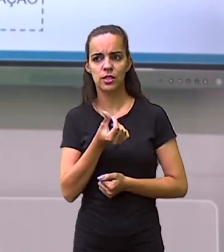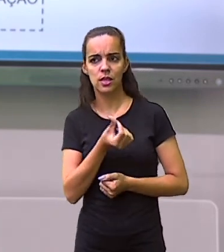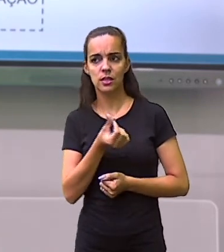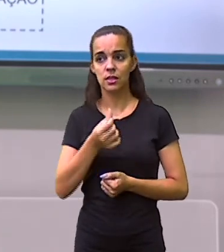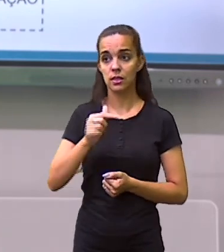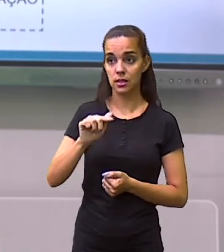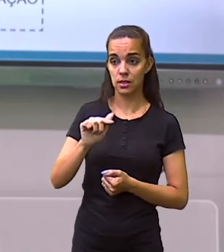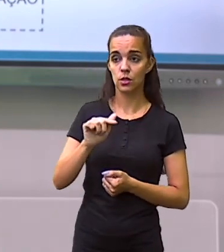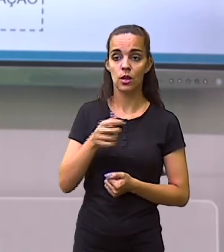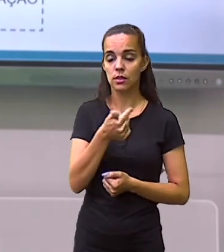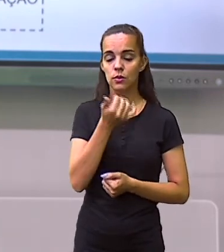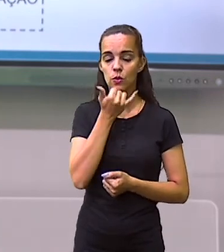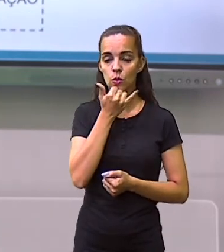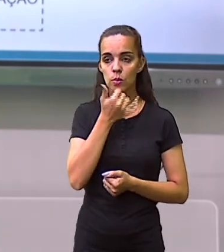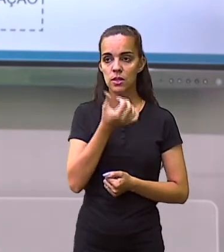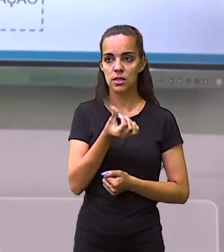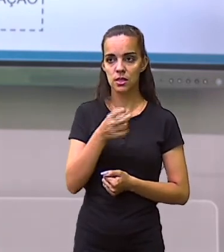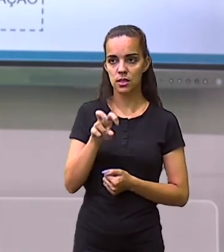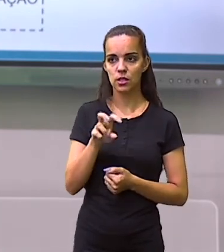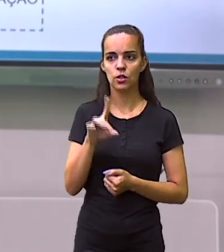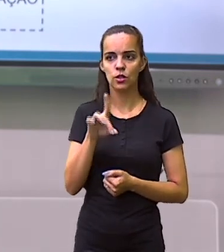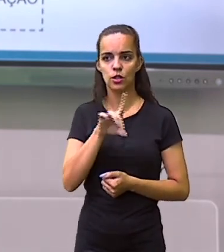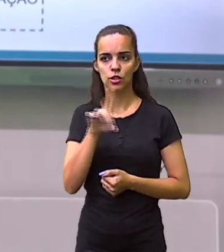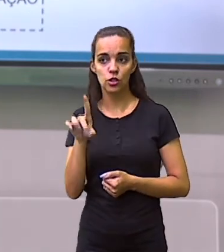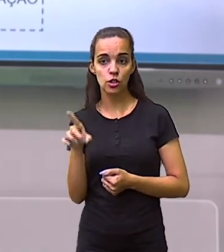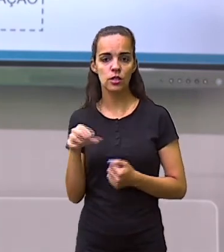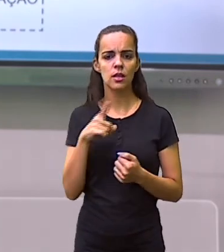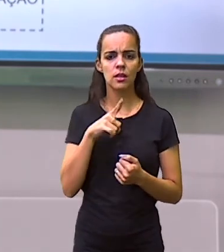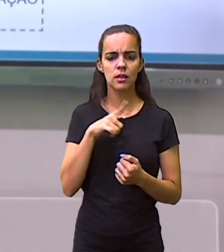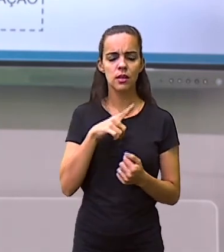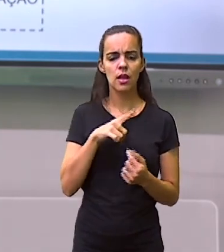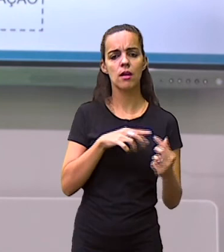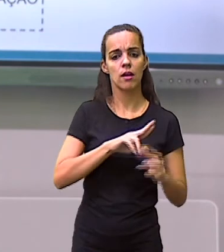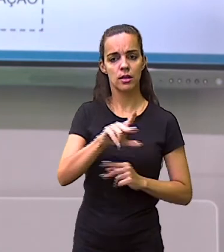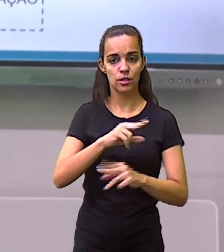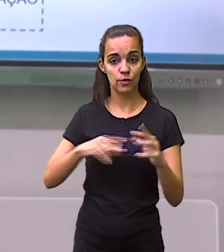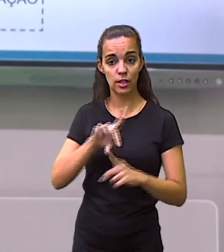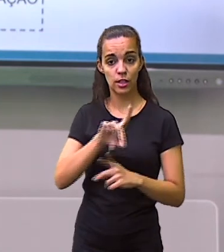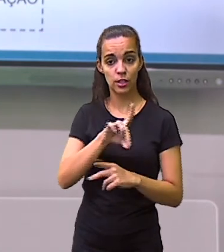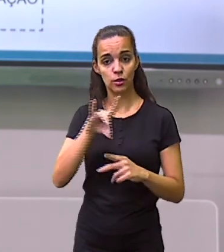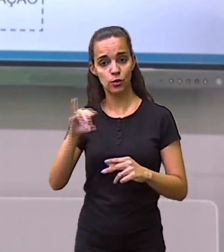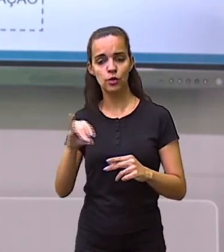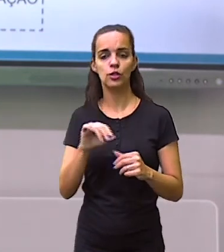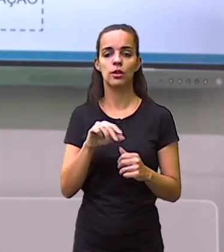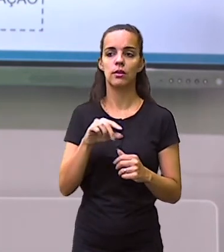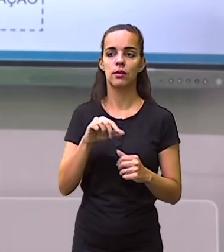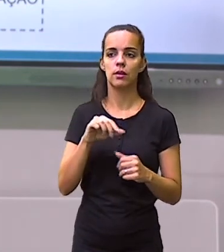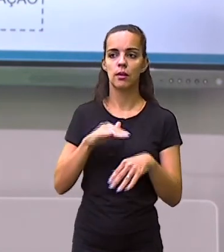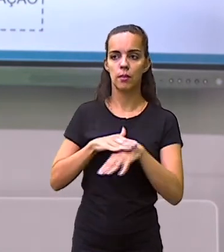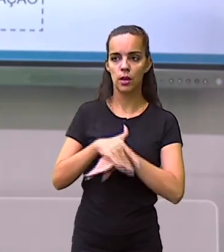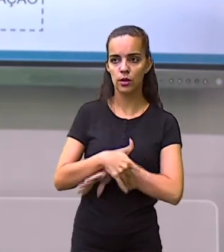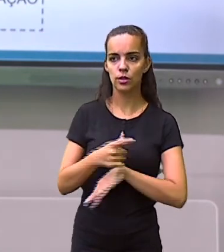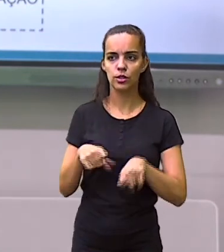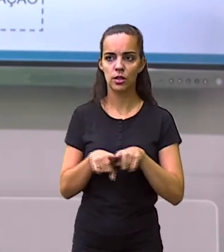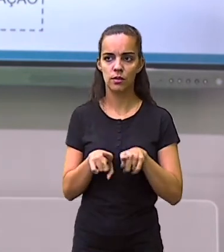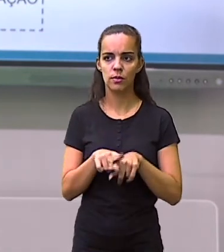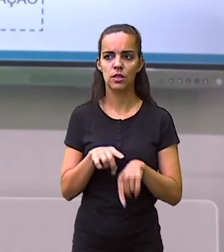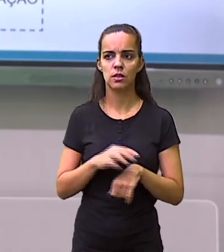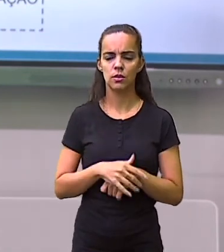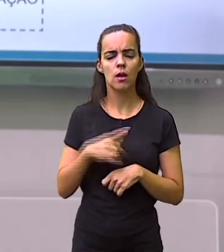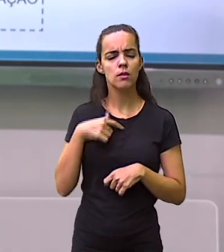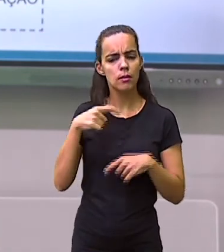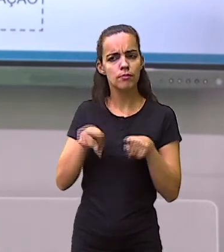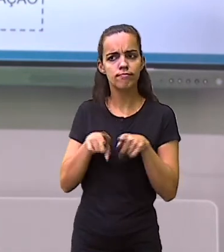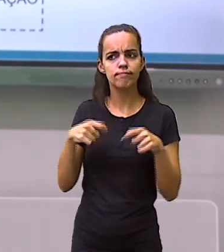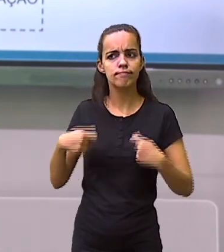nós temos esta diferença do dia, da noite e das estações do ano. Também é